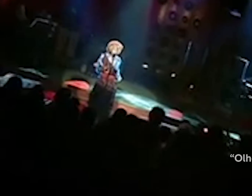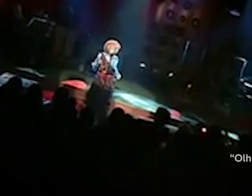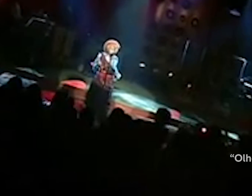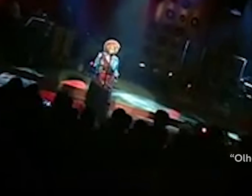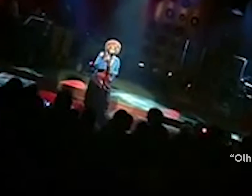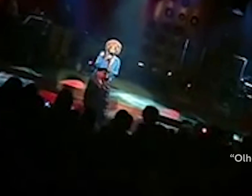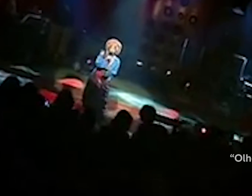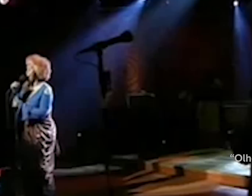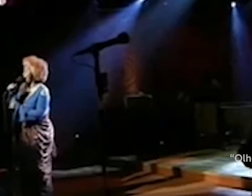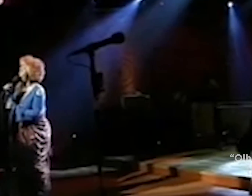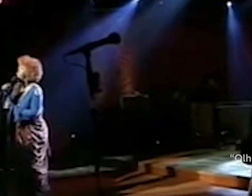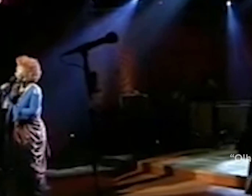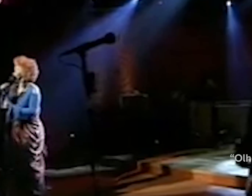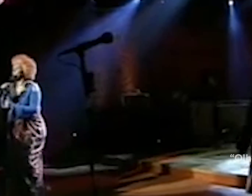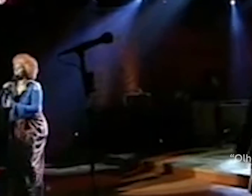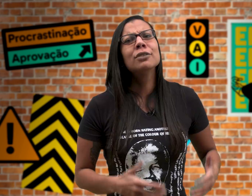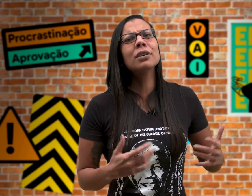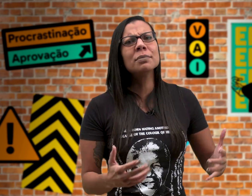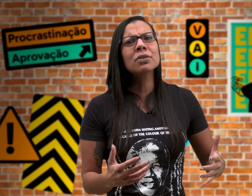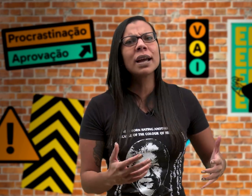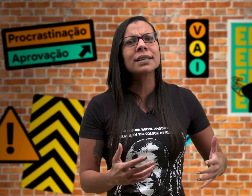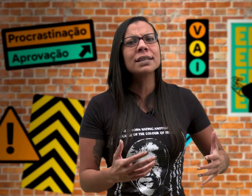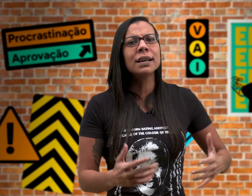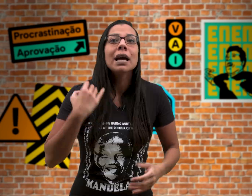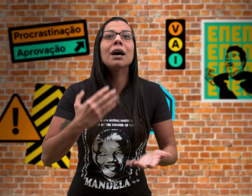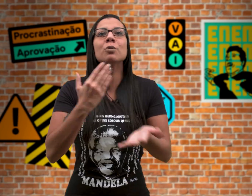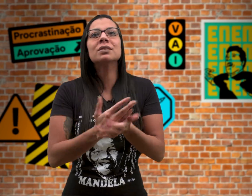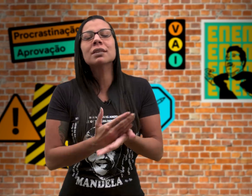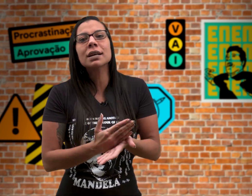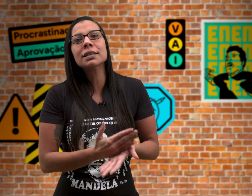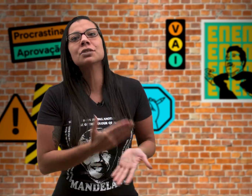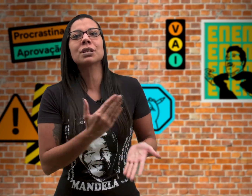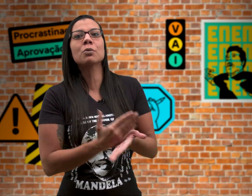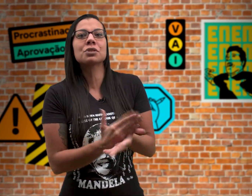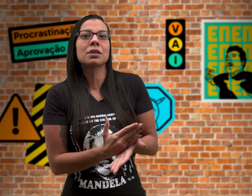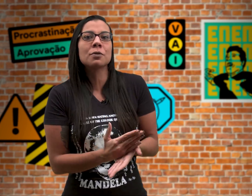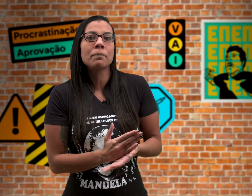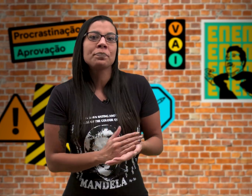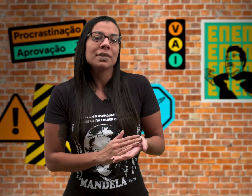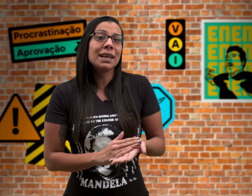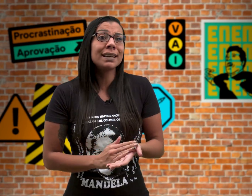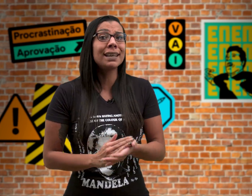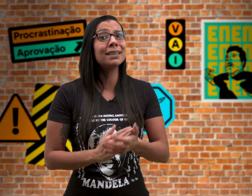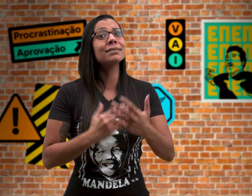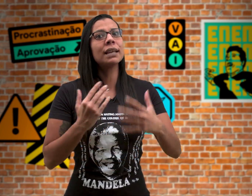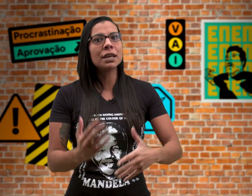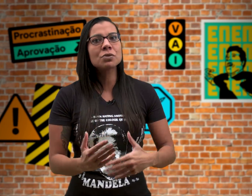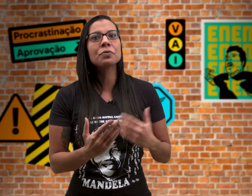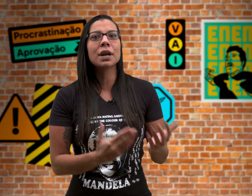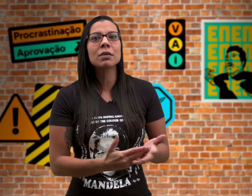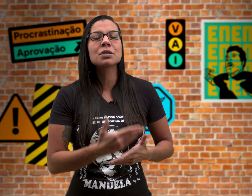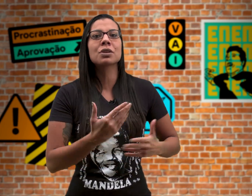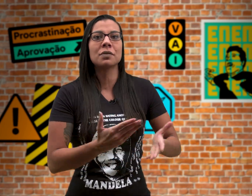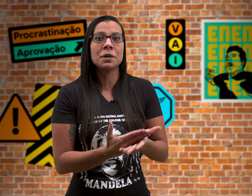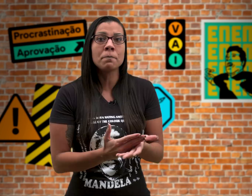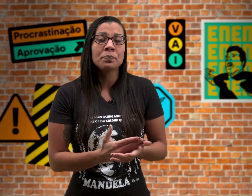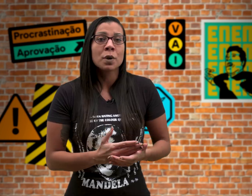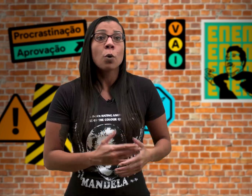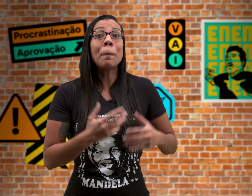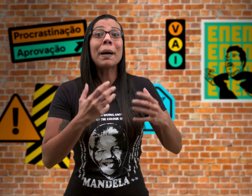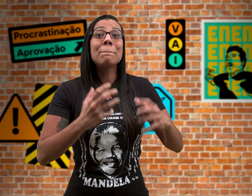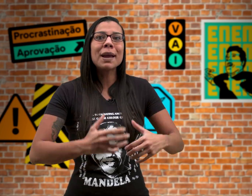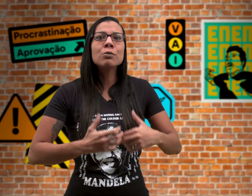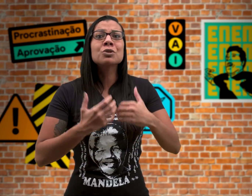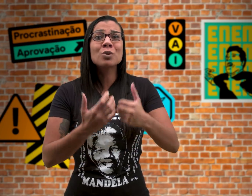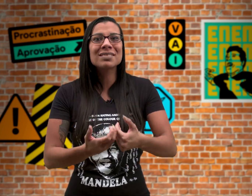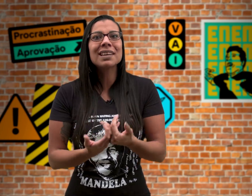todos querem imitar. Todo mundo conhece, né? A música está mostrando, né, que desde o final da escravidão,